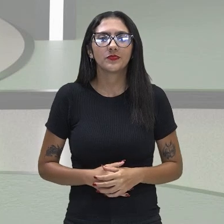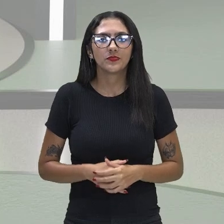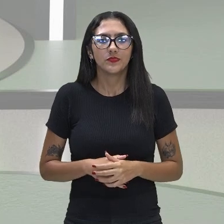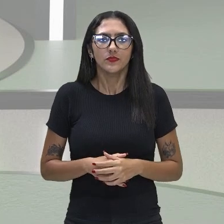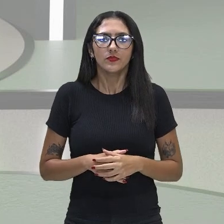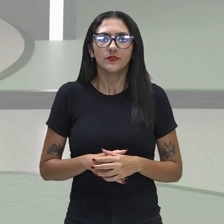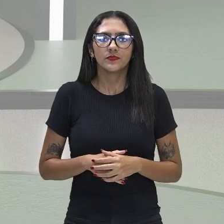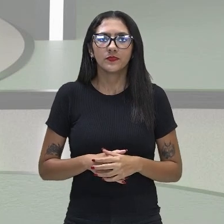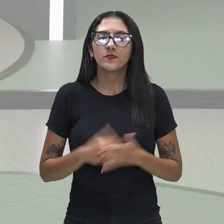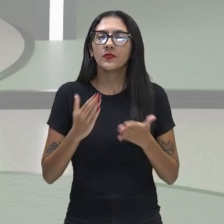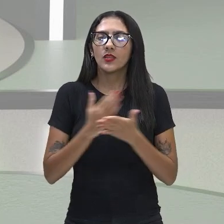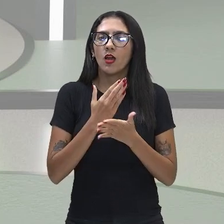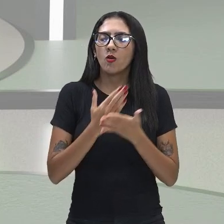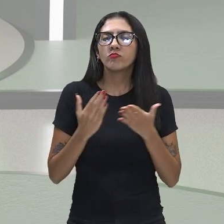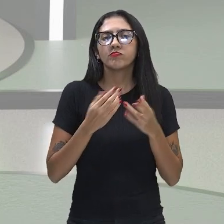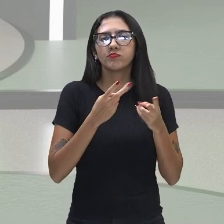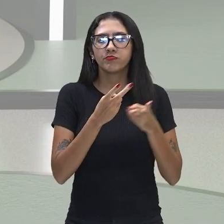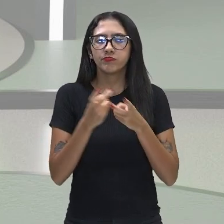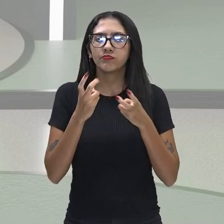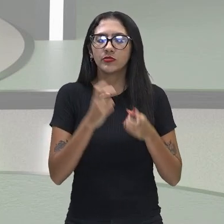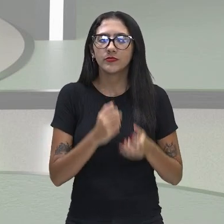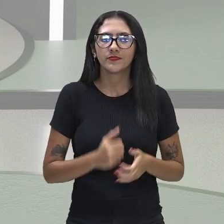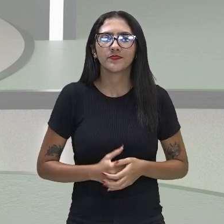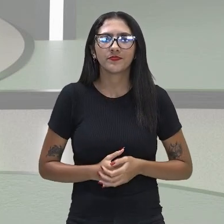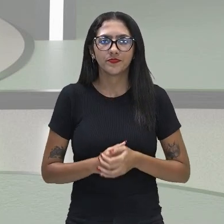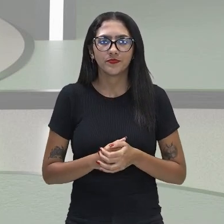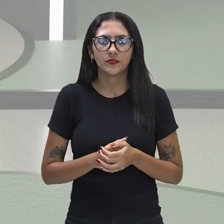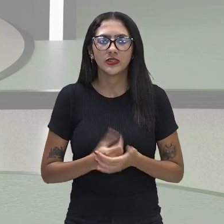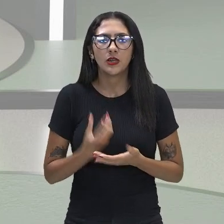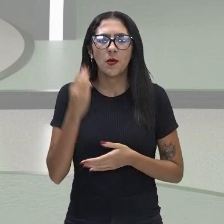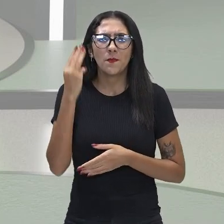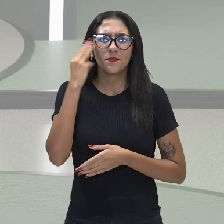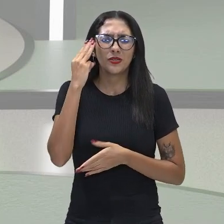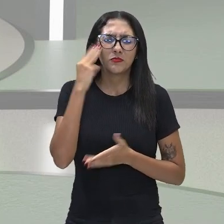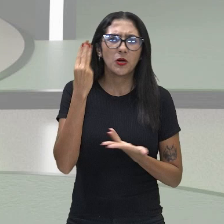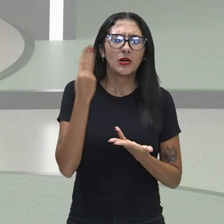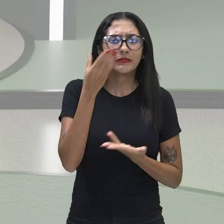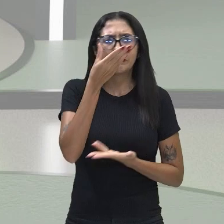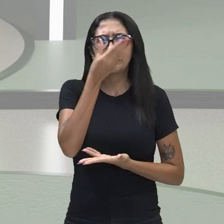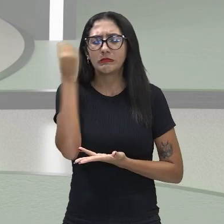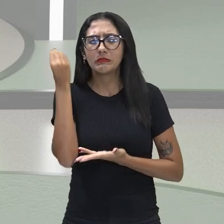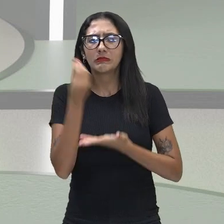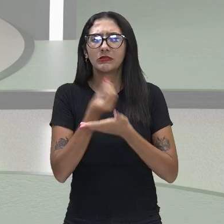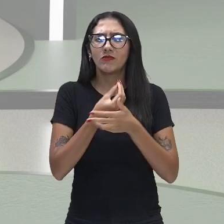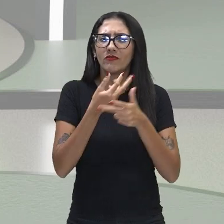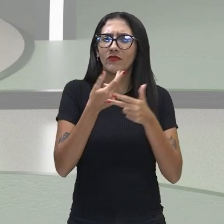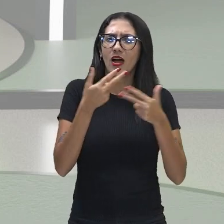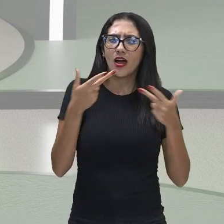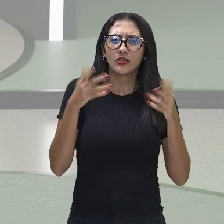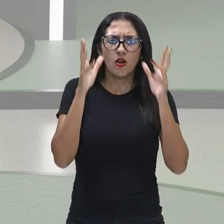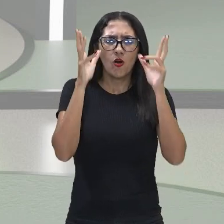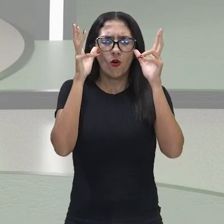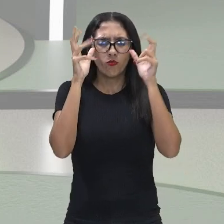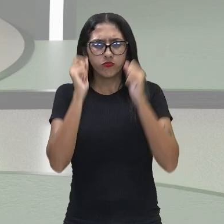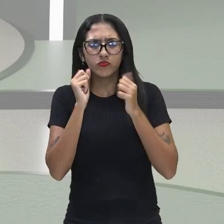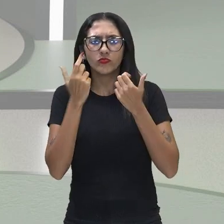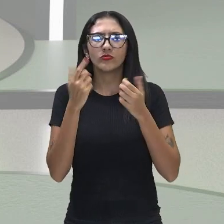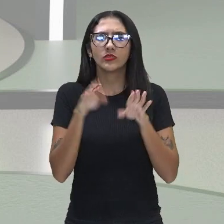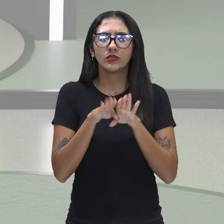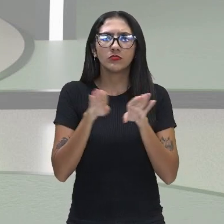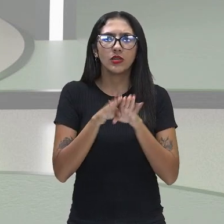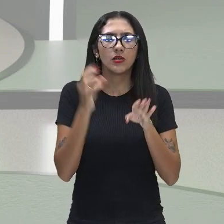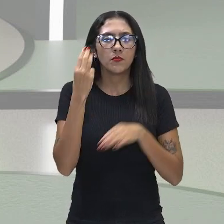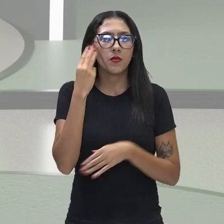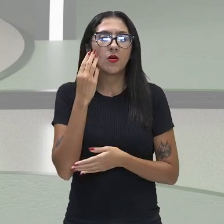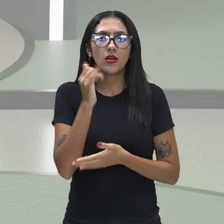do Alzheimer, nós temos a falta de memória, principalmente a memória recente. Por exemplo,